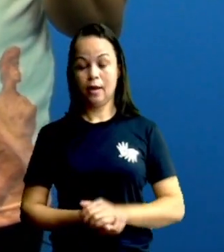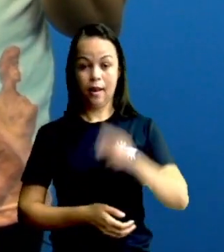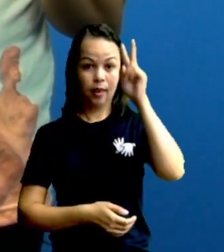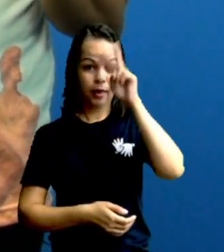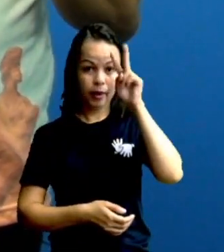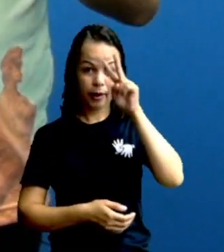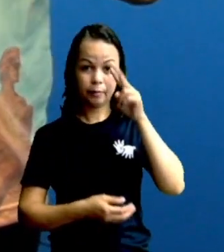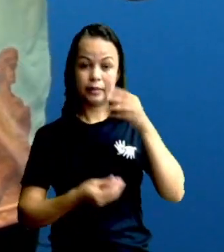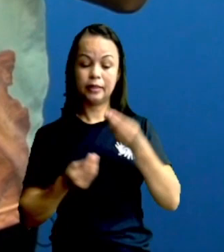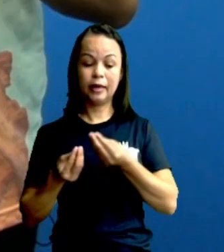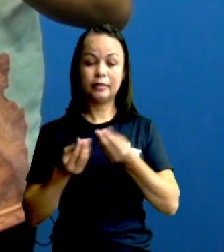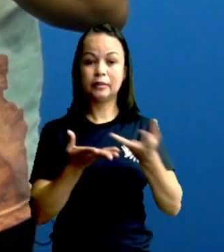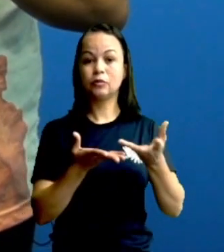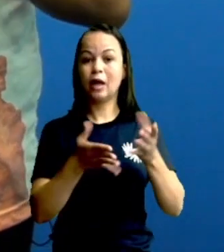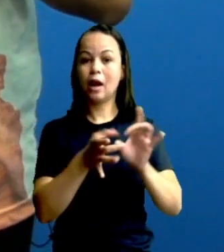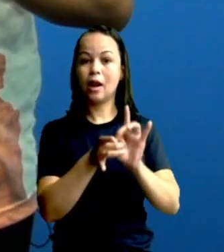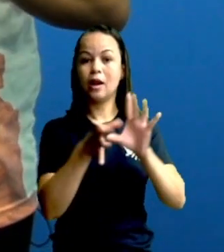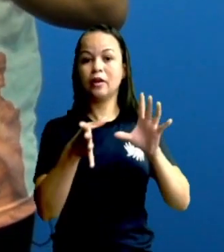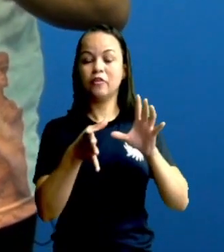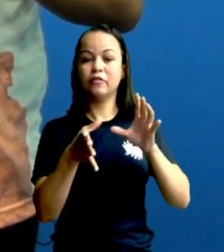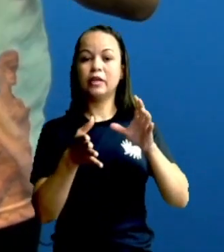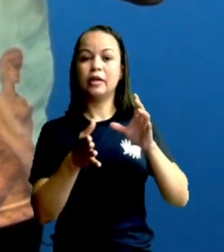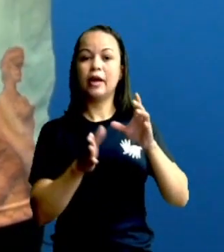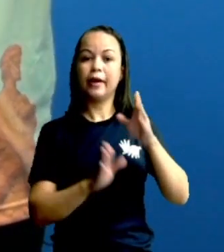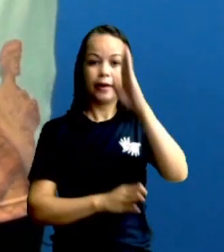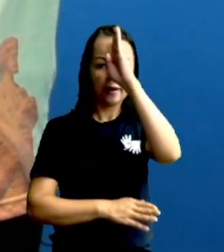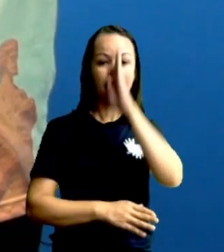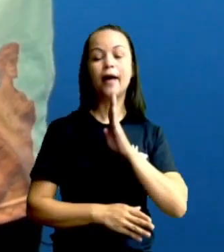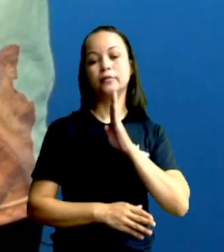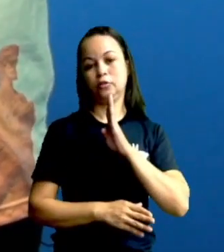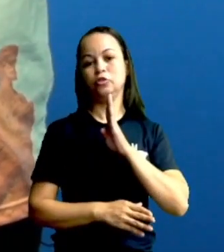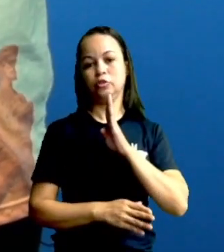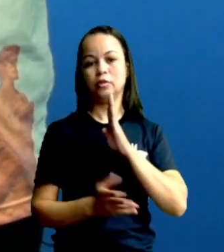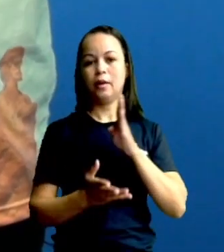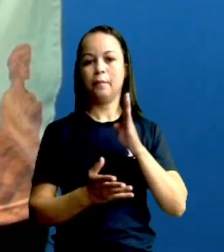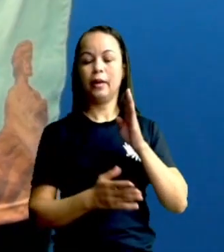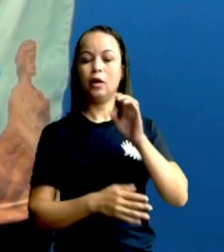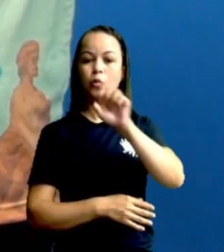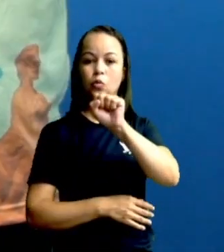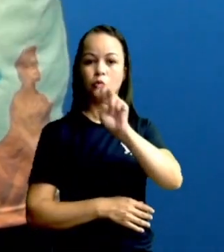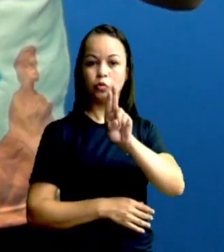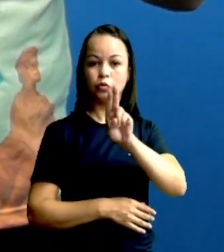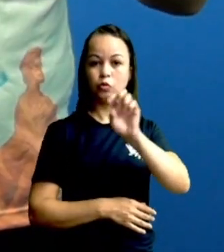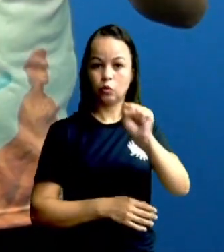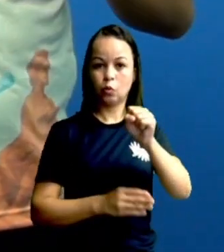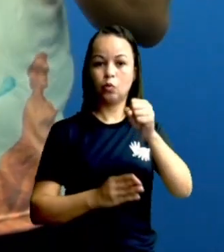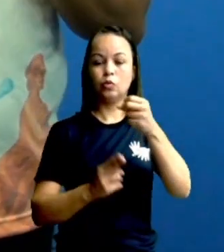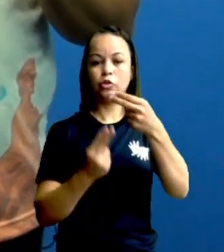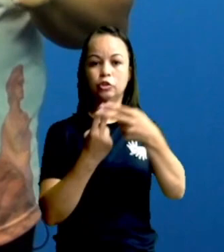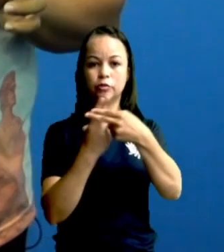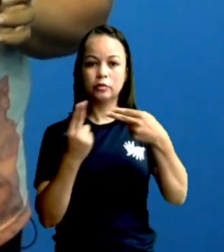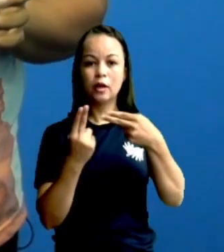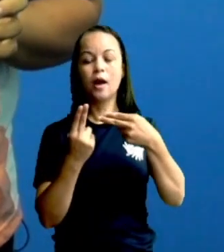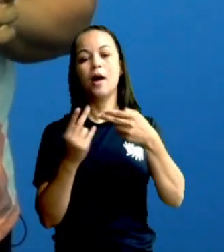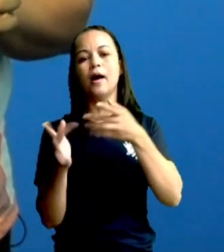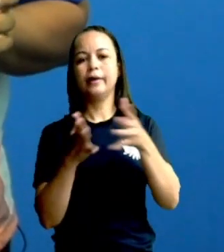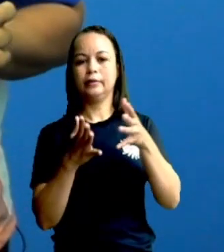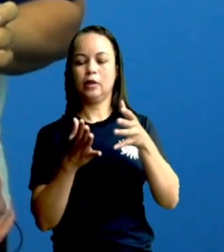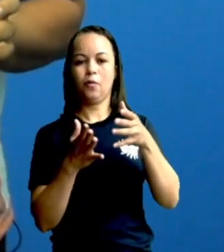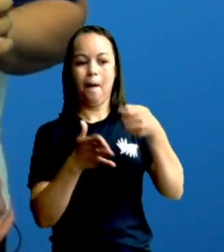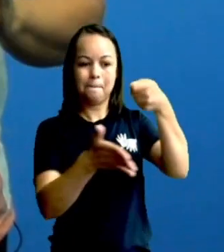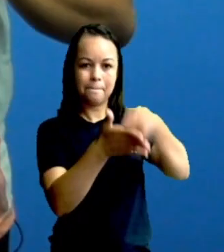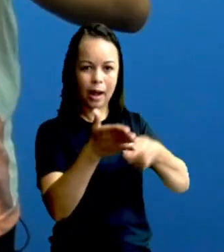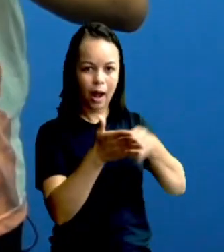são dados gratuitamente pelo SUS. E eu vou abrir entre aspas, grátis não, tá? É pago pelos